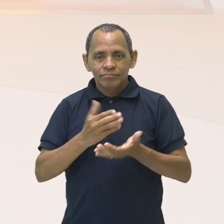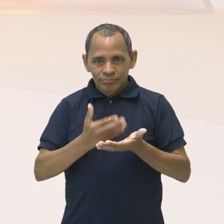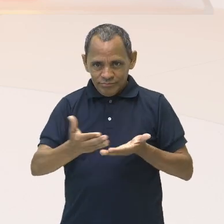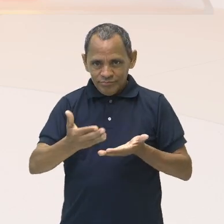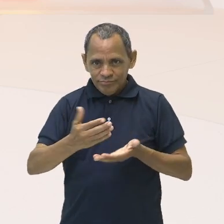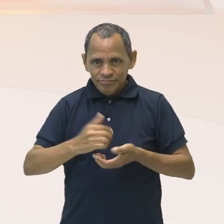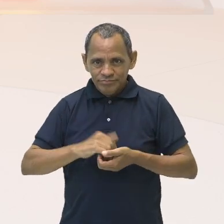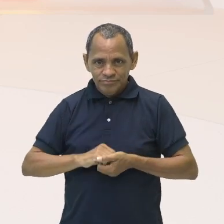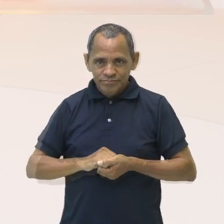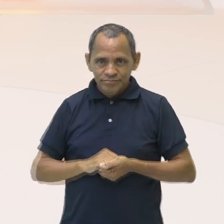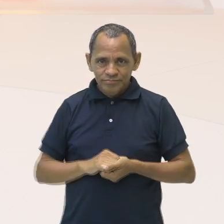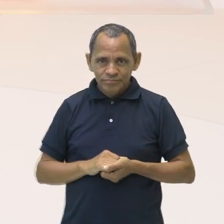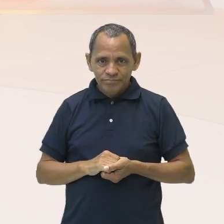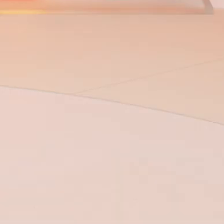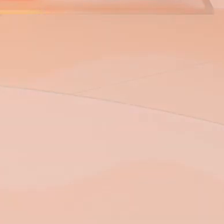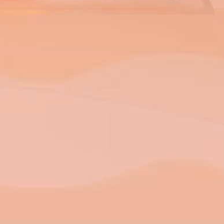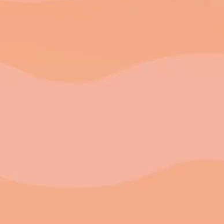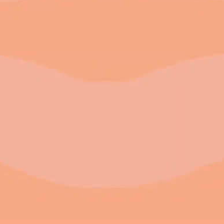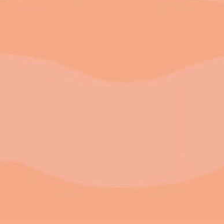revisão?